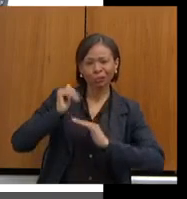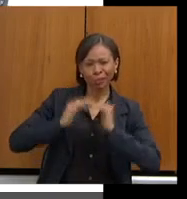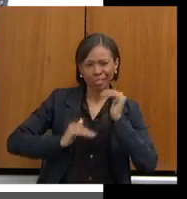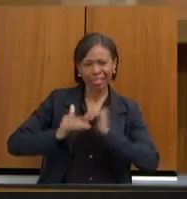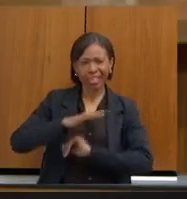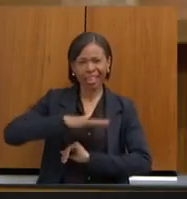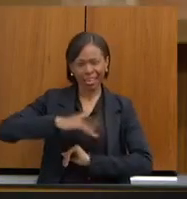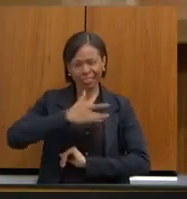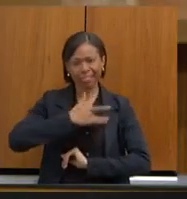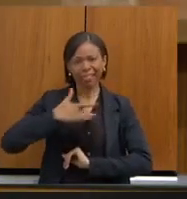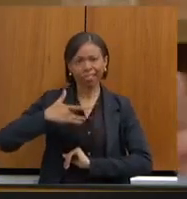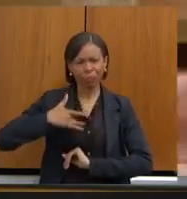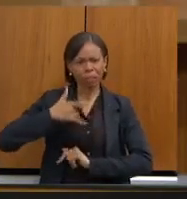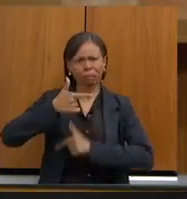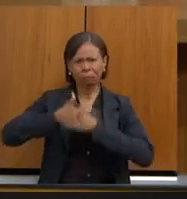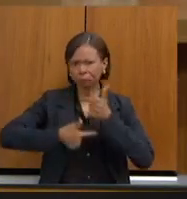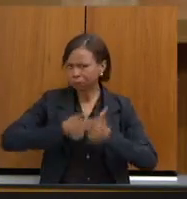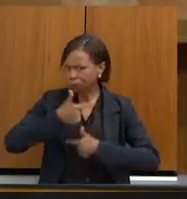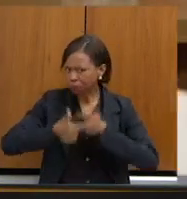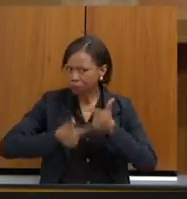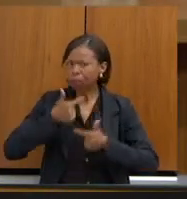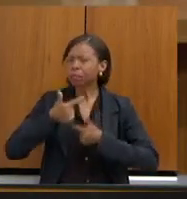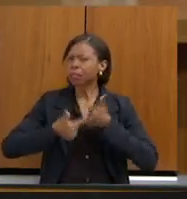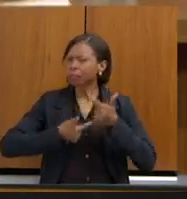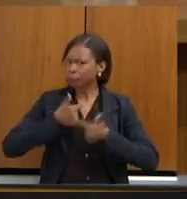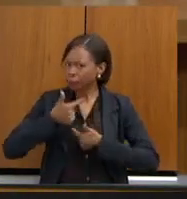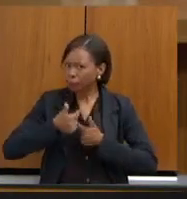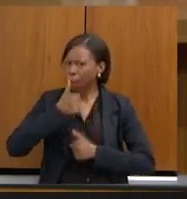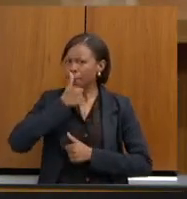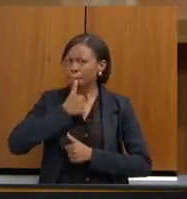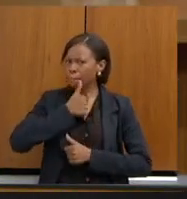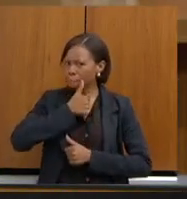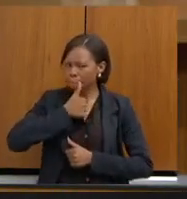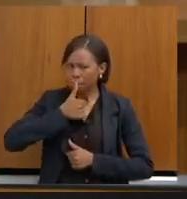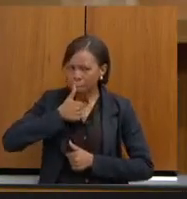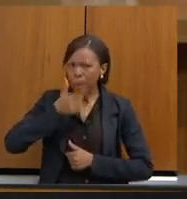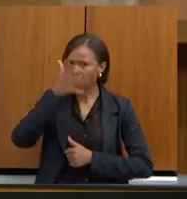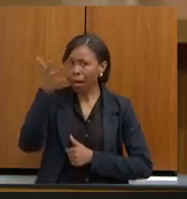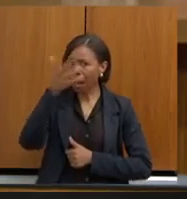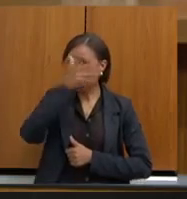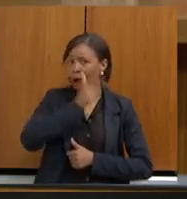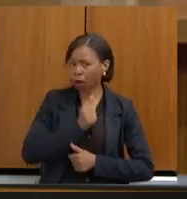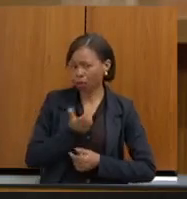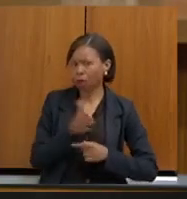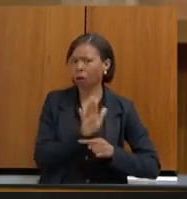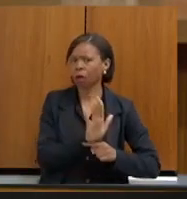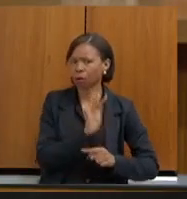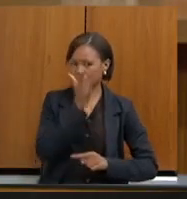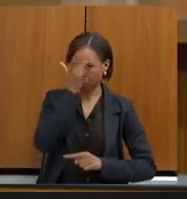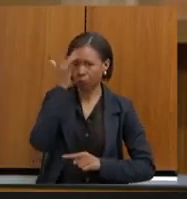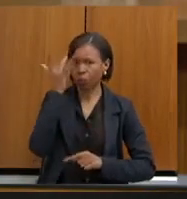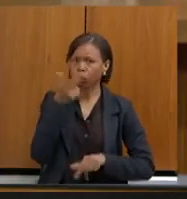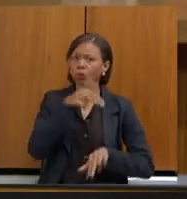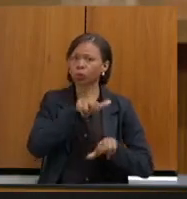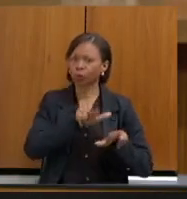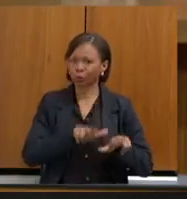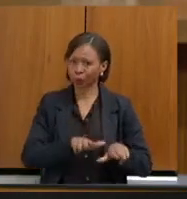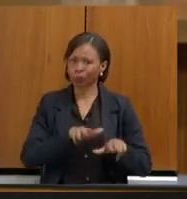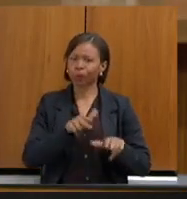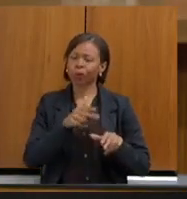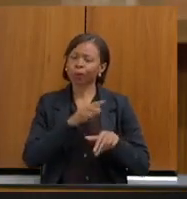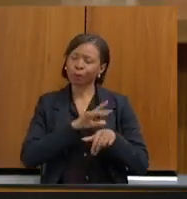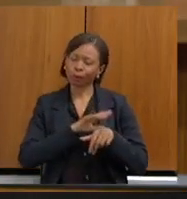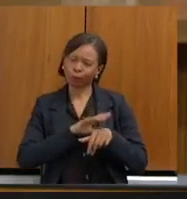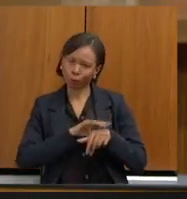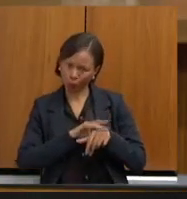labutam para poder salvar as vidas das pessoas nestes diversos hospitais pode passar